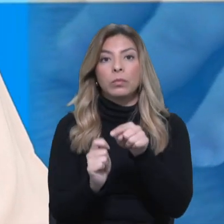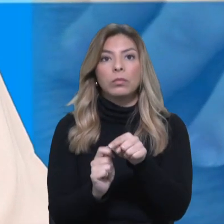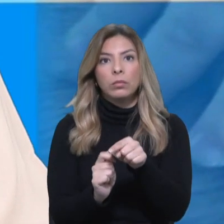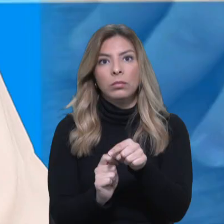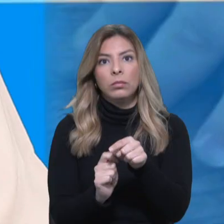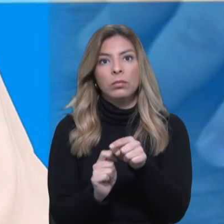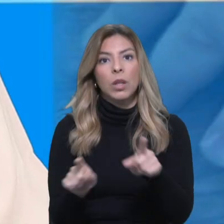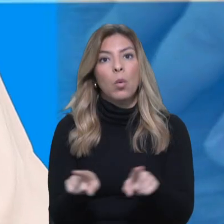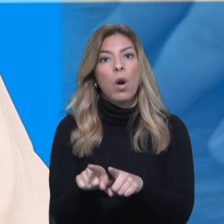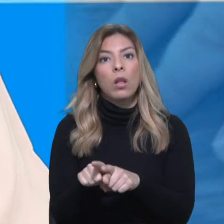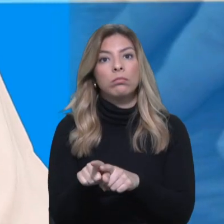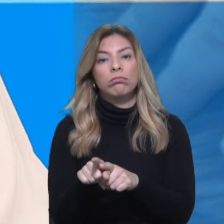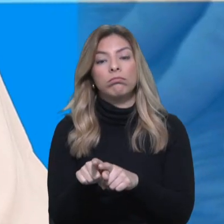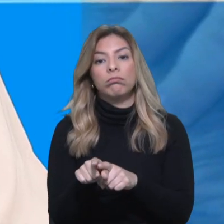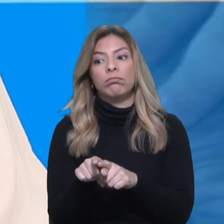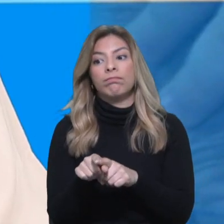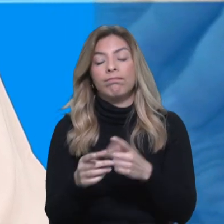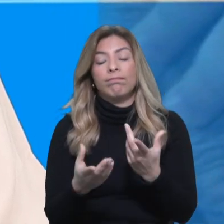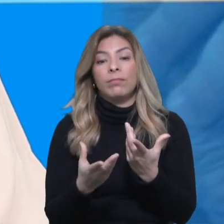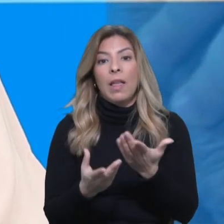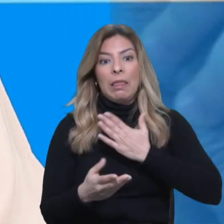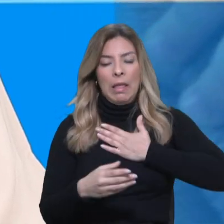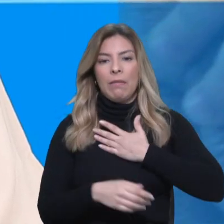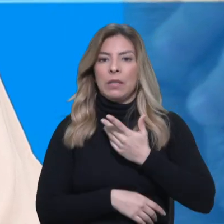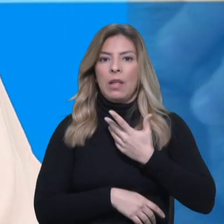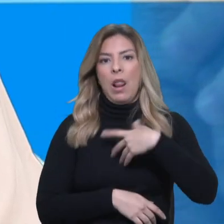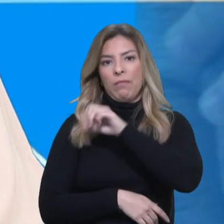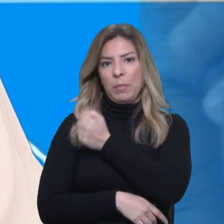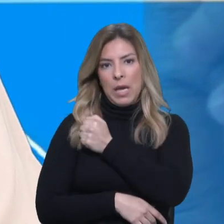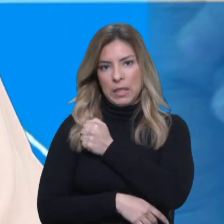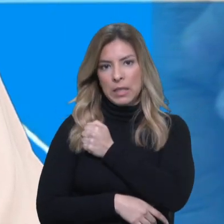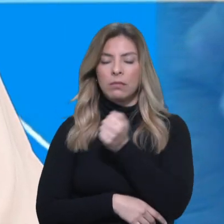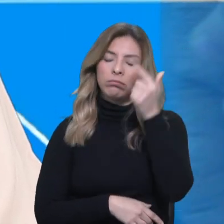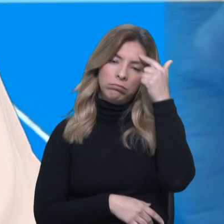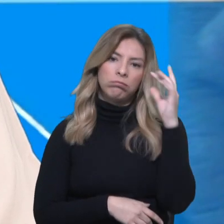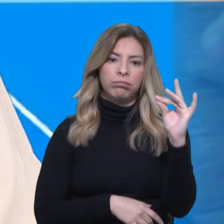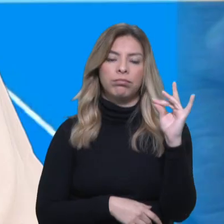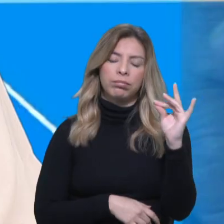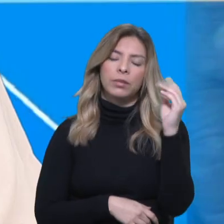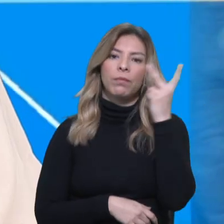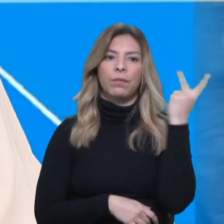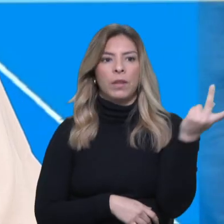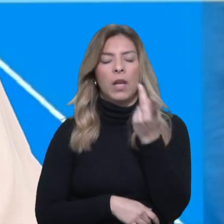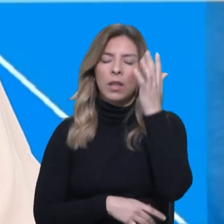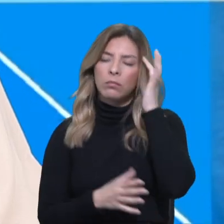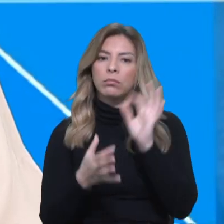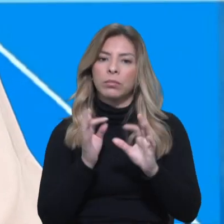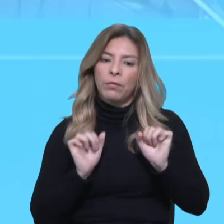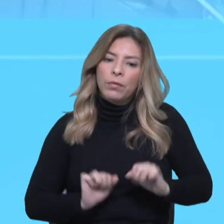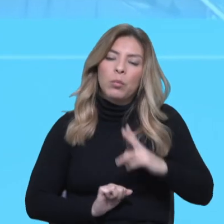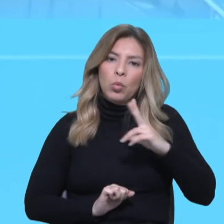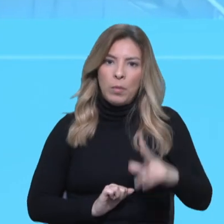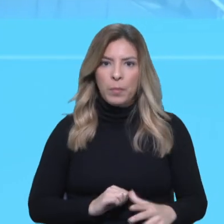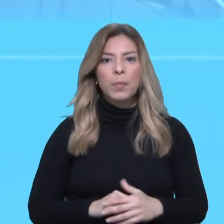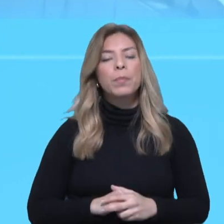termos em casa e que nos vai recordar este momento tão especial para a vida consagrada em Portugal. E